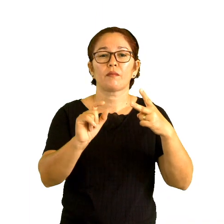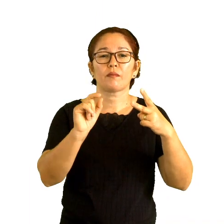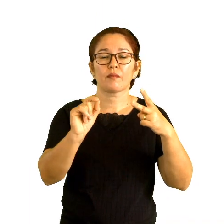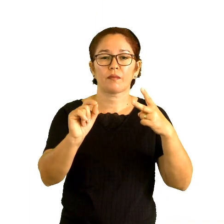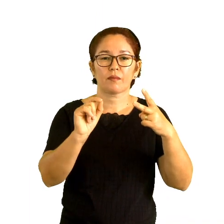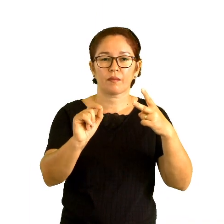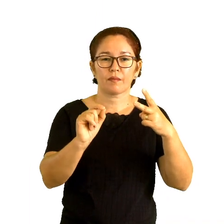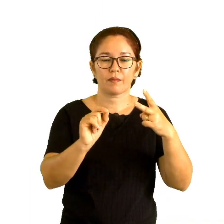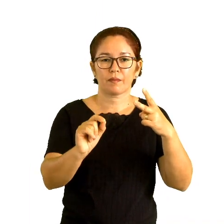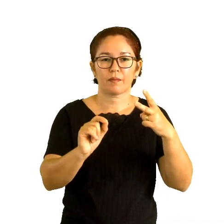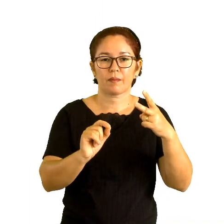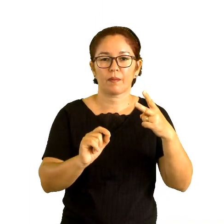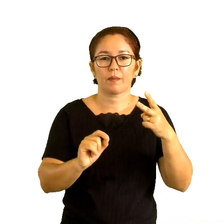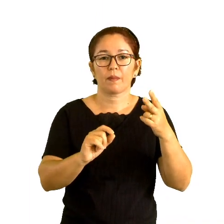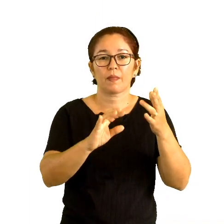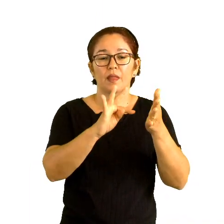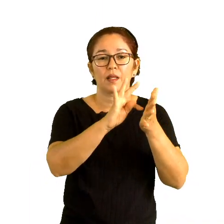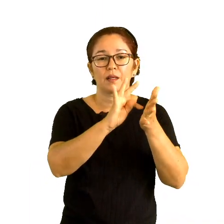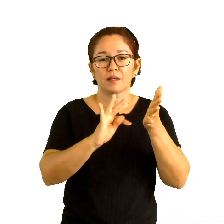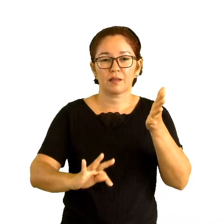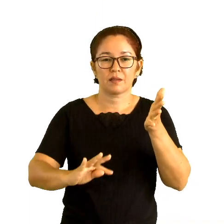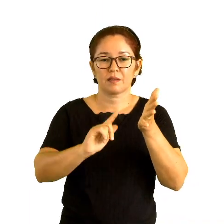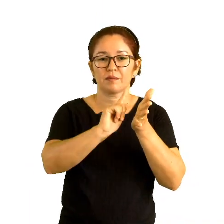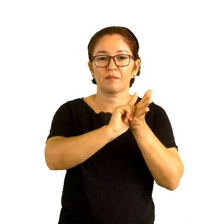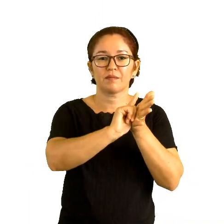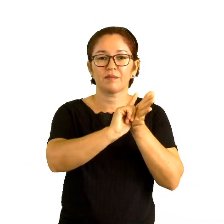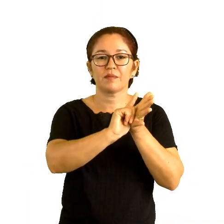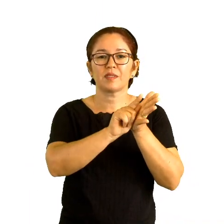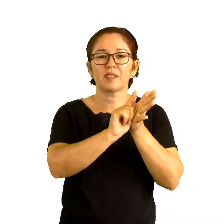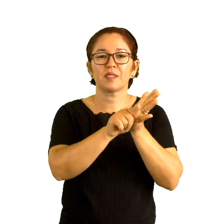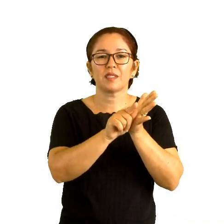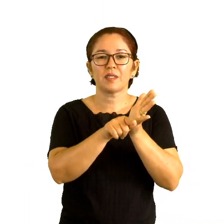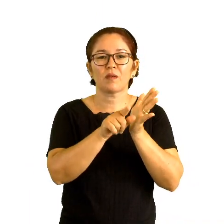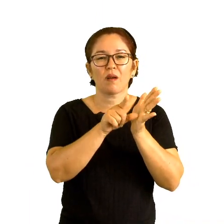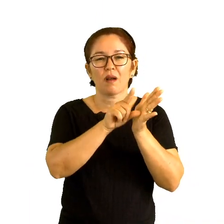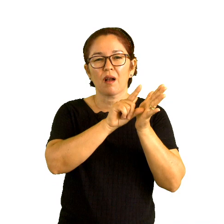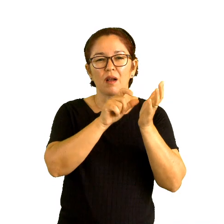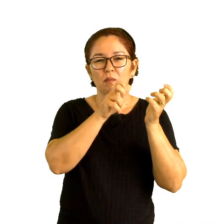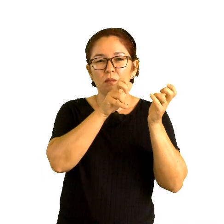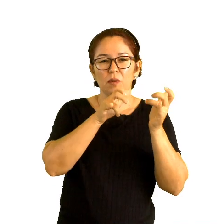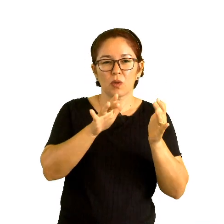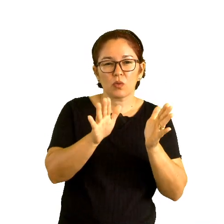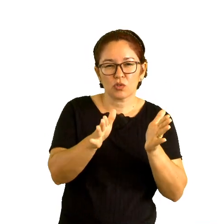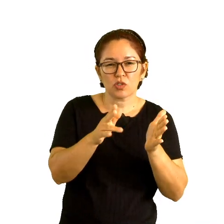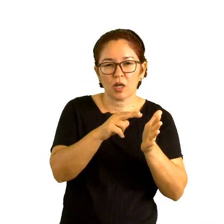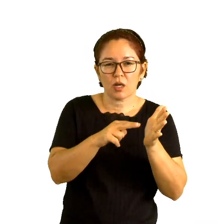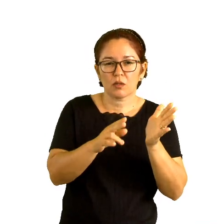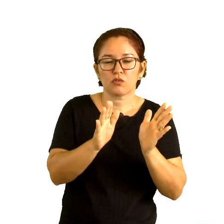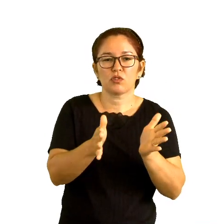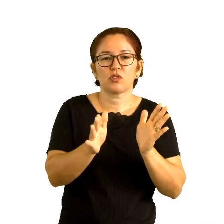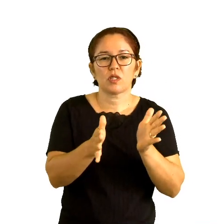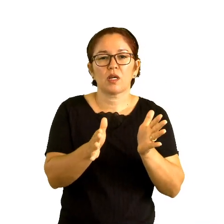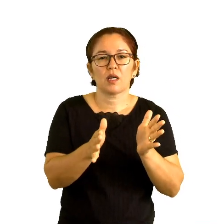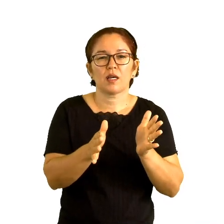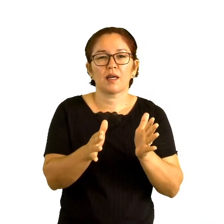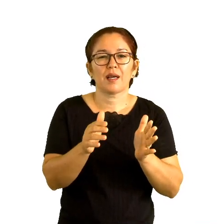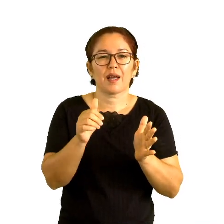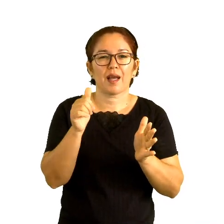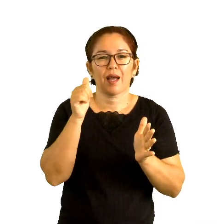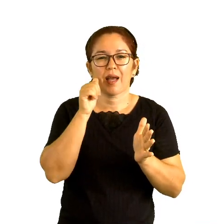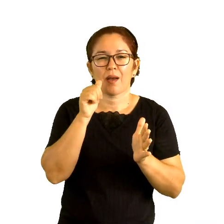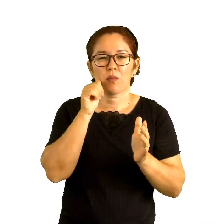gênero textual presente na história acima é o quê? Essa história que a gente leu agora, de mulheres